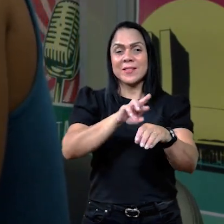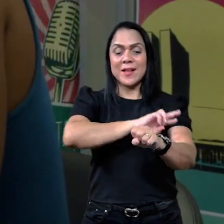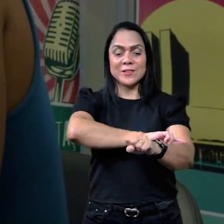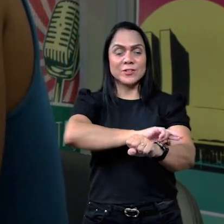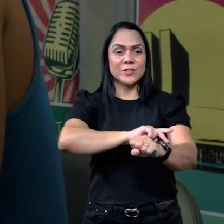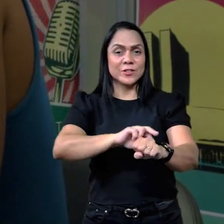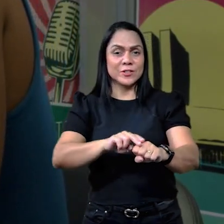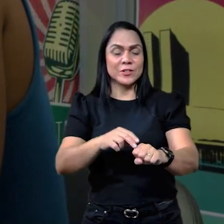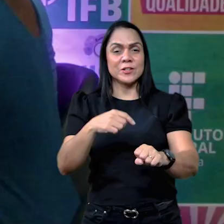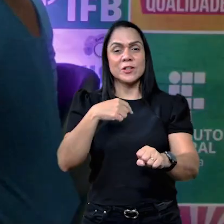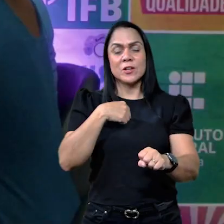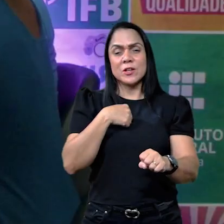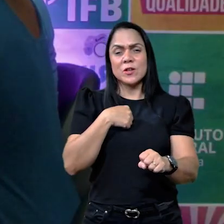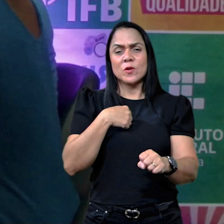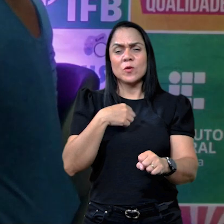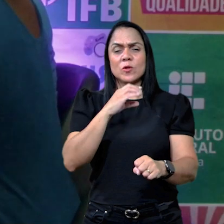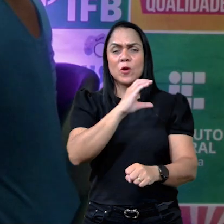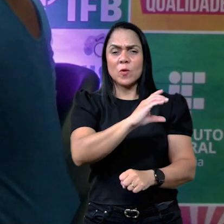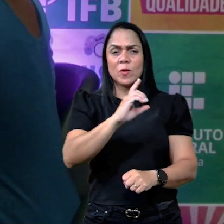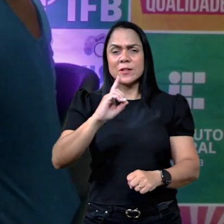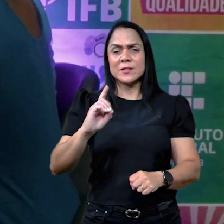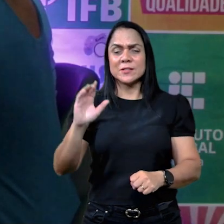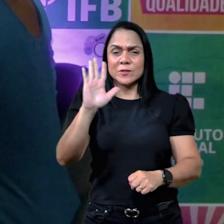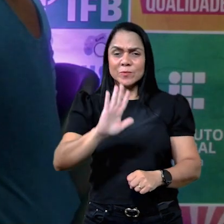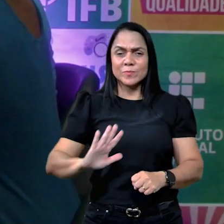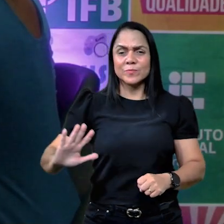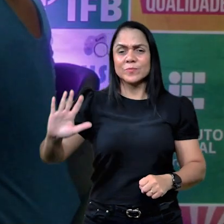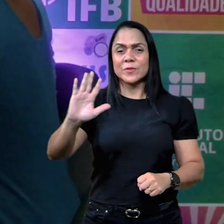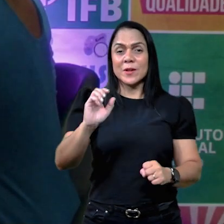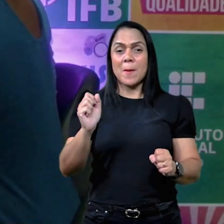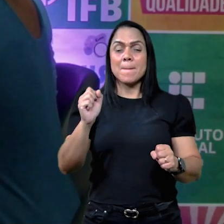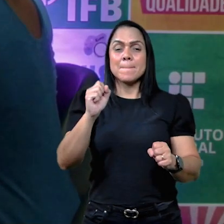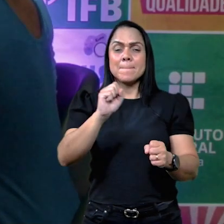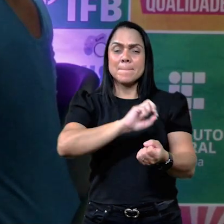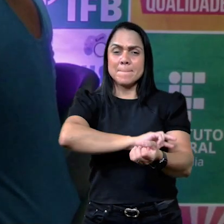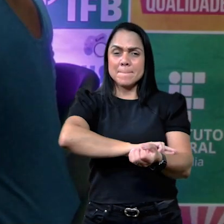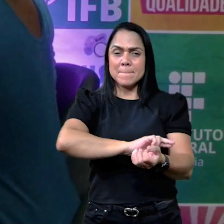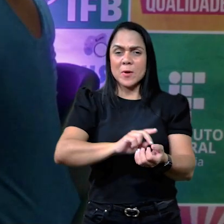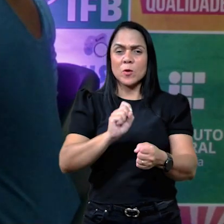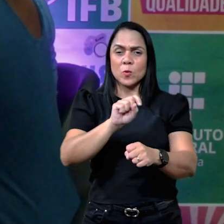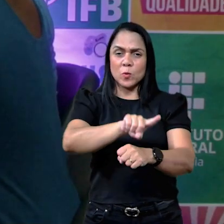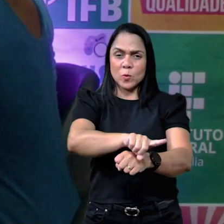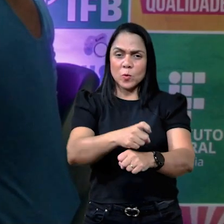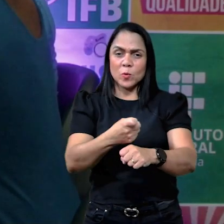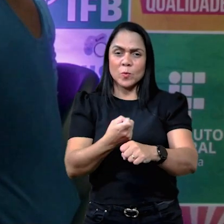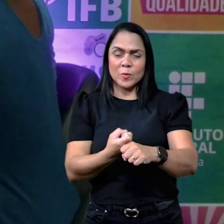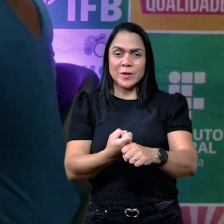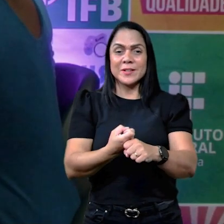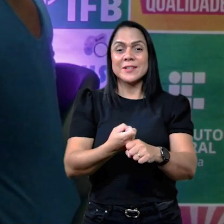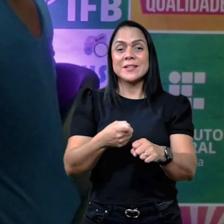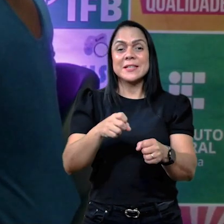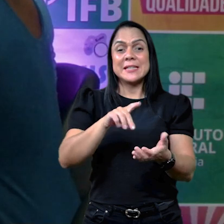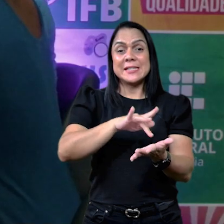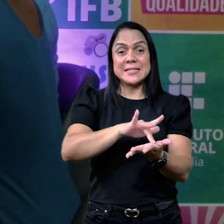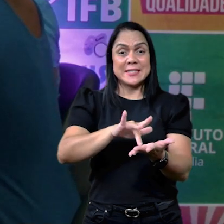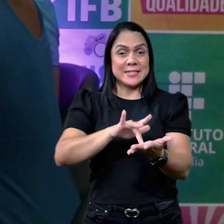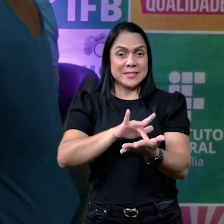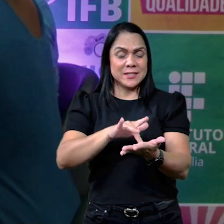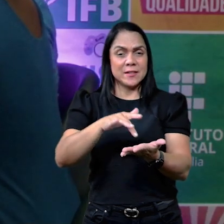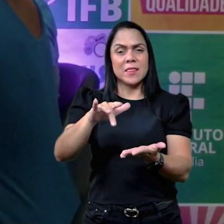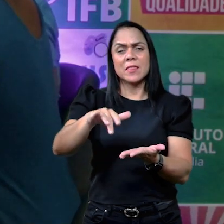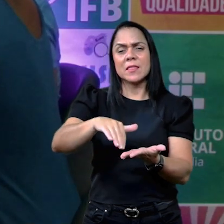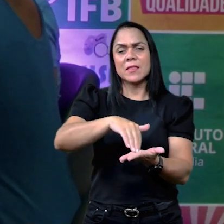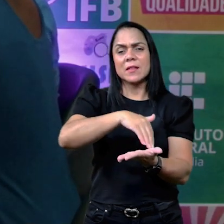na Coordenação Geral de Políticas Públicas para Quilombolas, que fica na Diretoria de Políticas para Quilombolas e Ciganos,